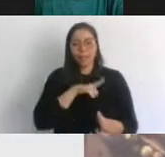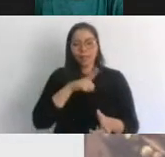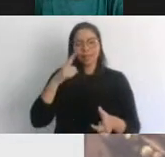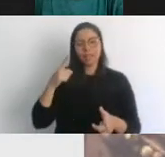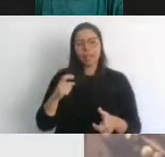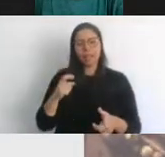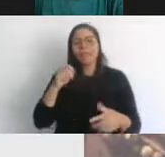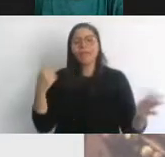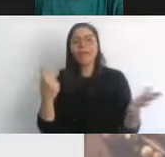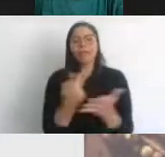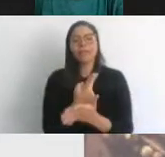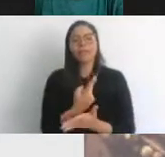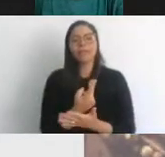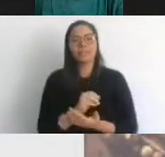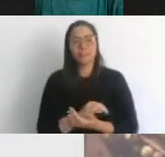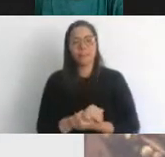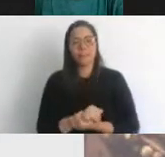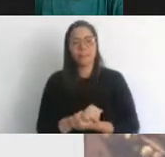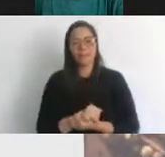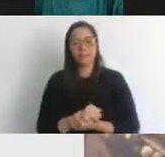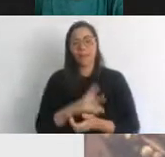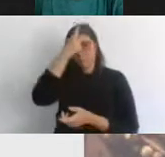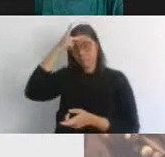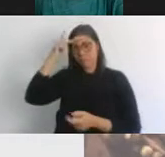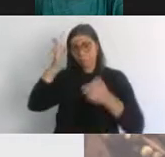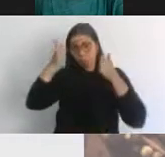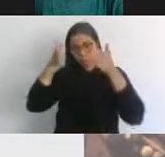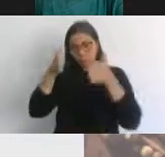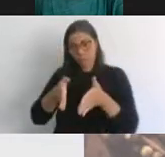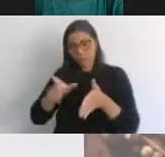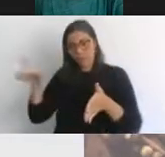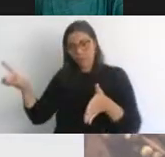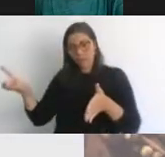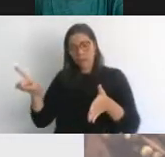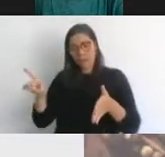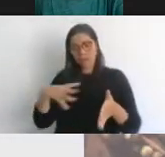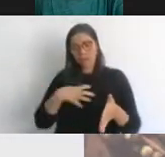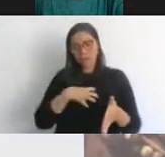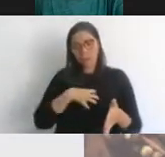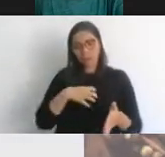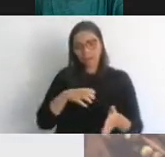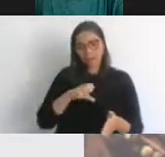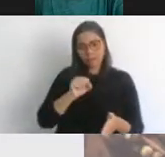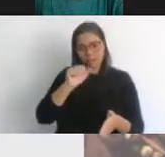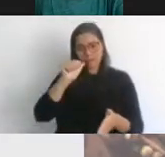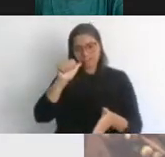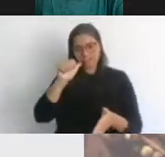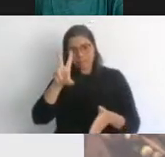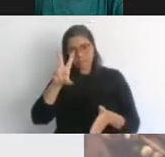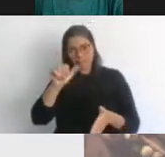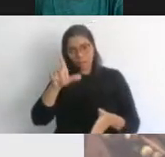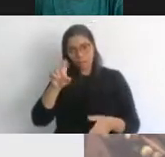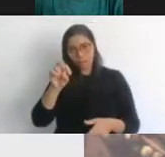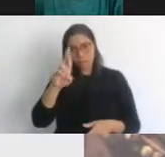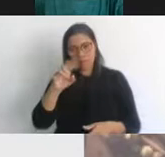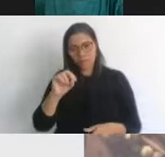que que vai acontecer quando as pessoas chegam por exemplo no Porto de Salvador especificamente no Mercado Modelo que fica em frente